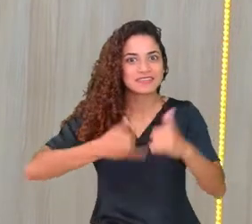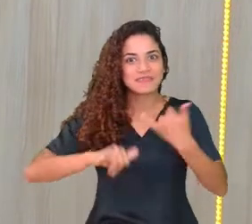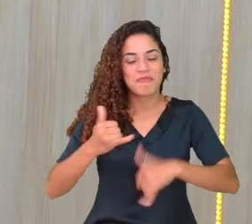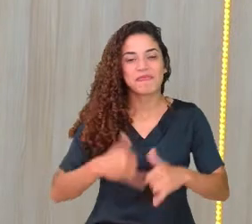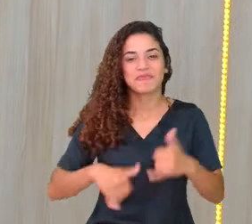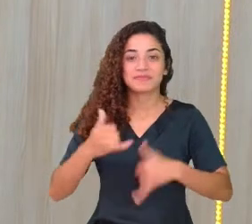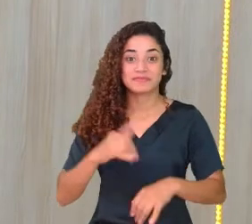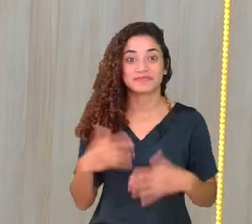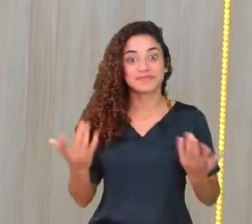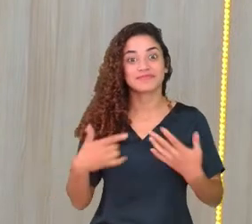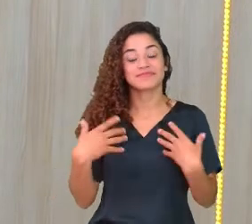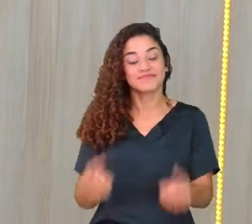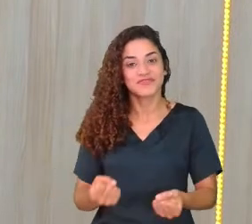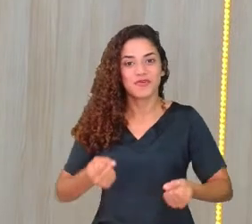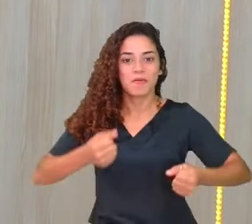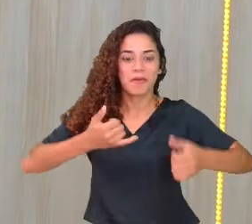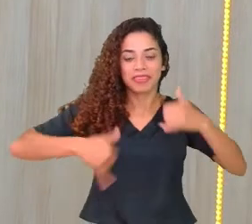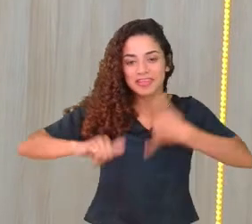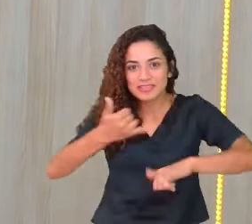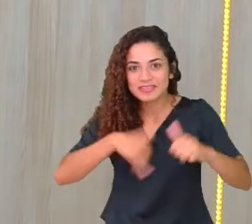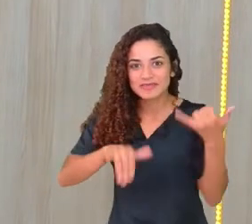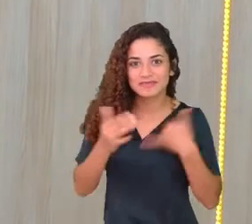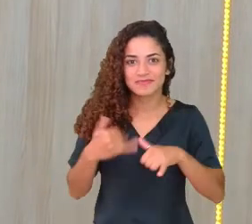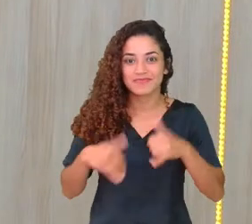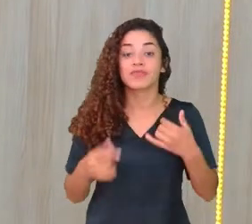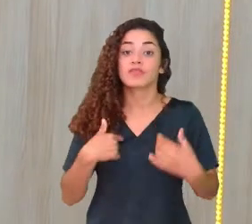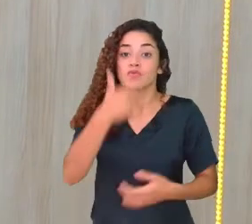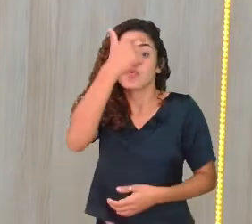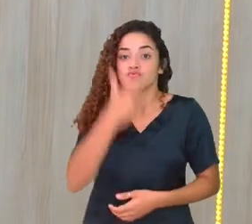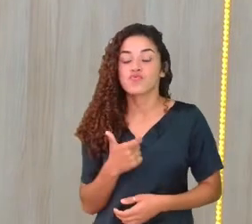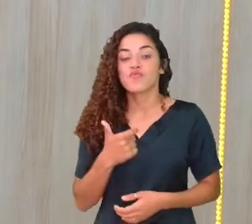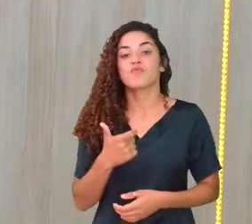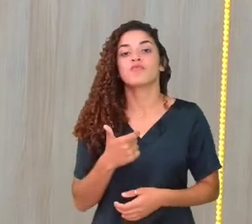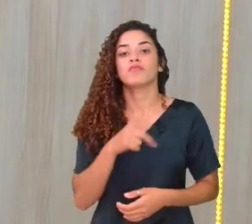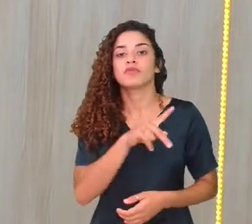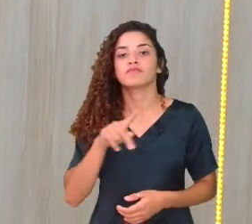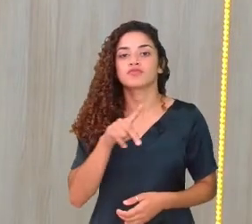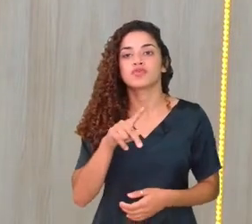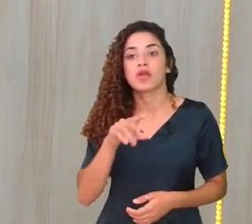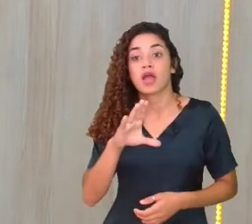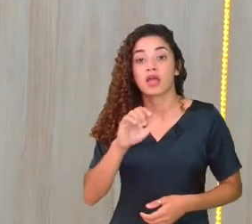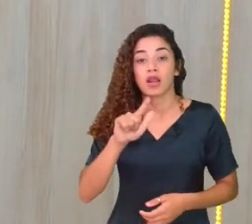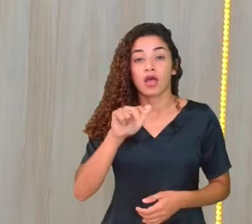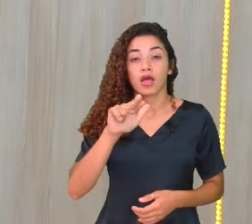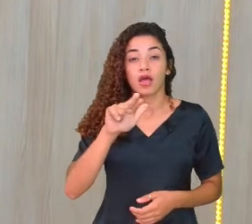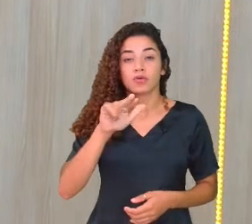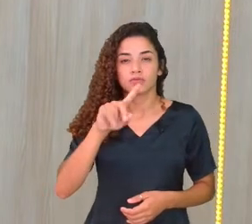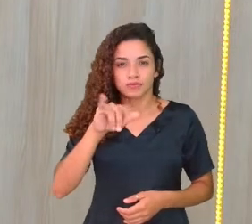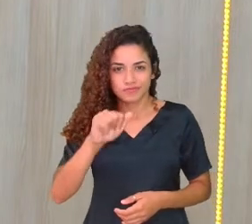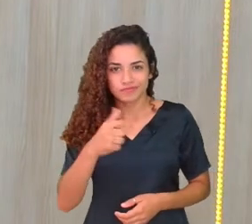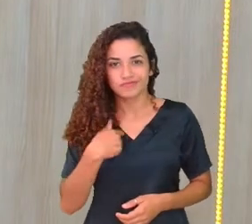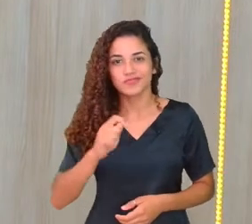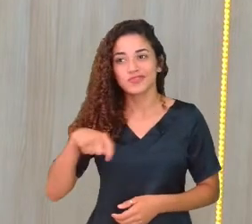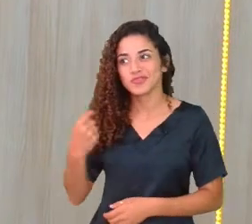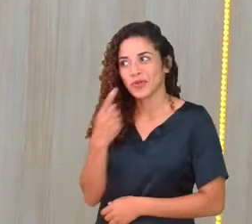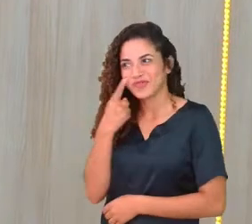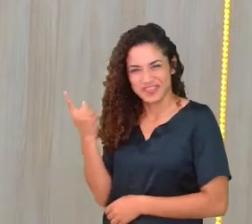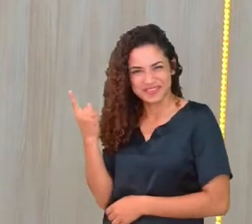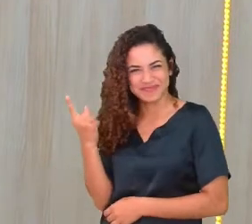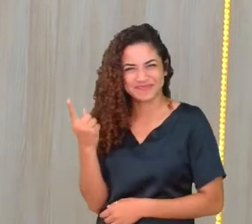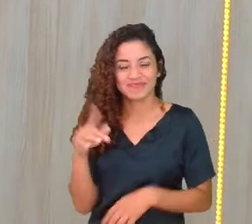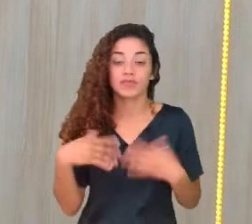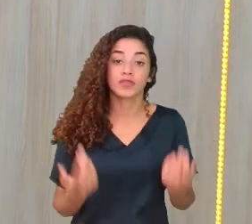E vamos estar todos elétricos aí. Sou a professora Cláudia Andrade Albuquerque, este é o meu sinal. Então vamos